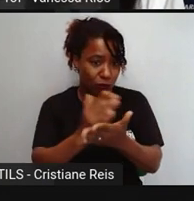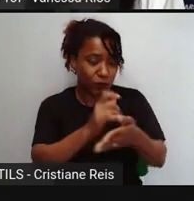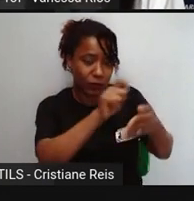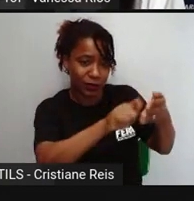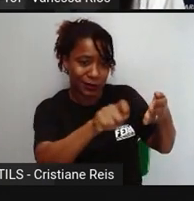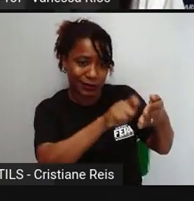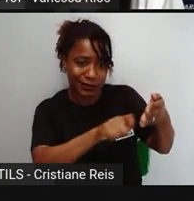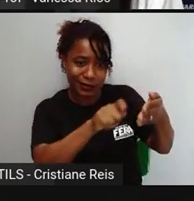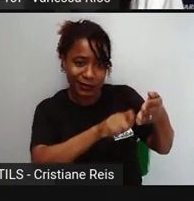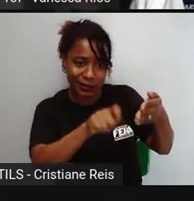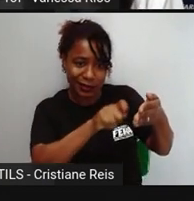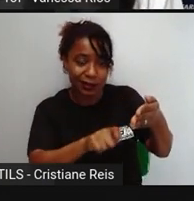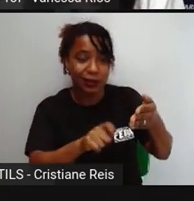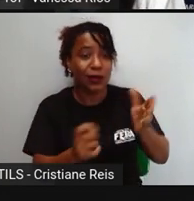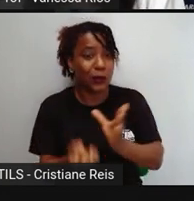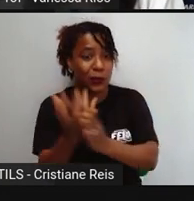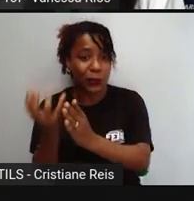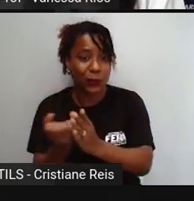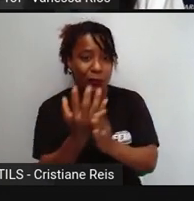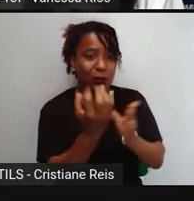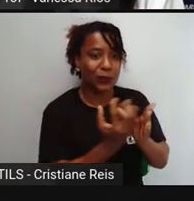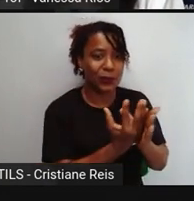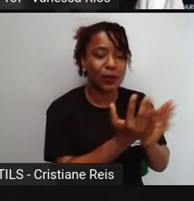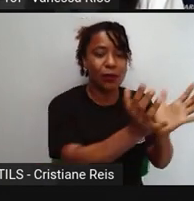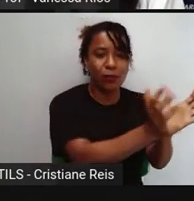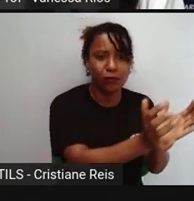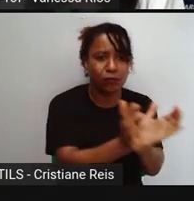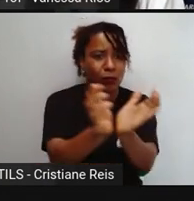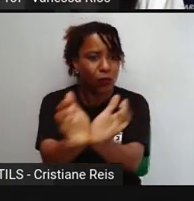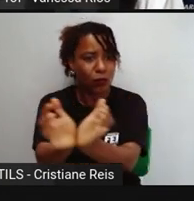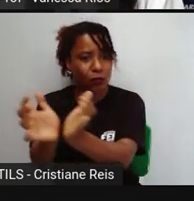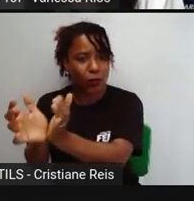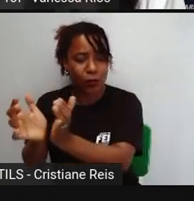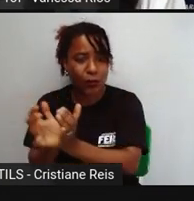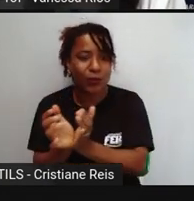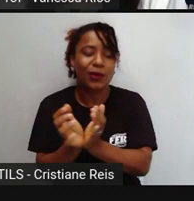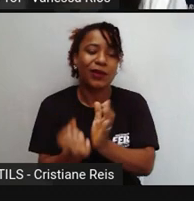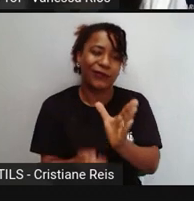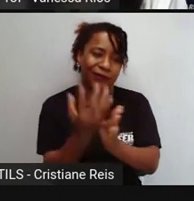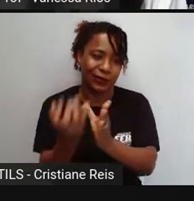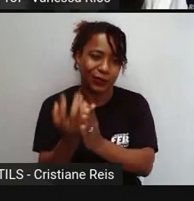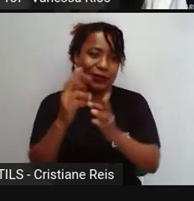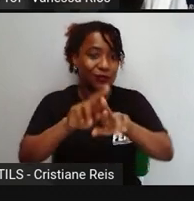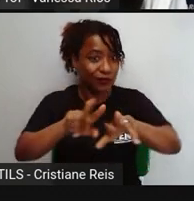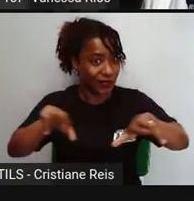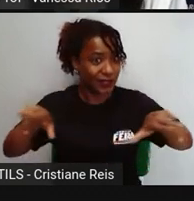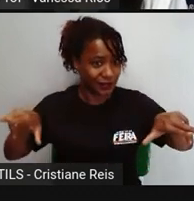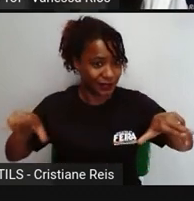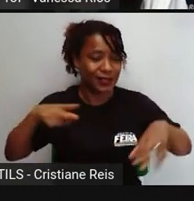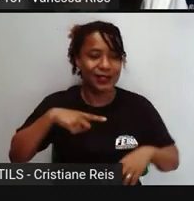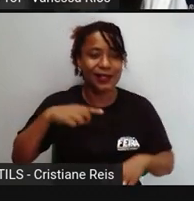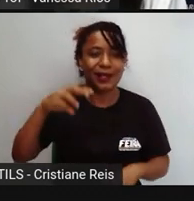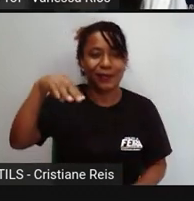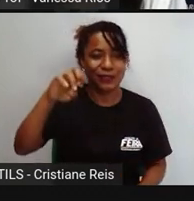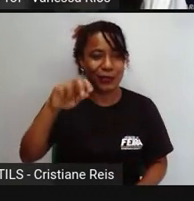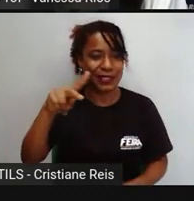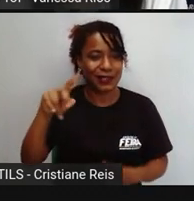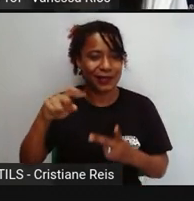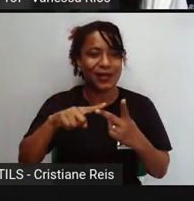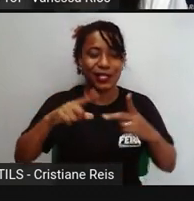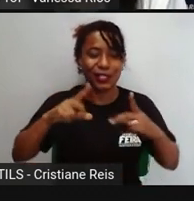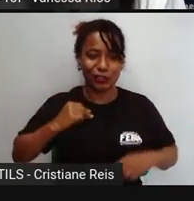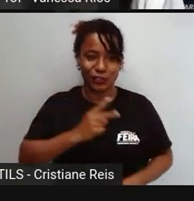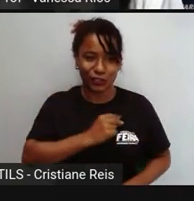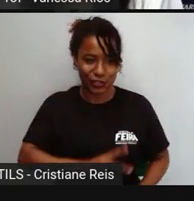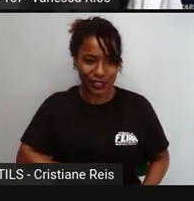em períodos distintos, por civilizações diferentes, entre elas a Mesopotâmia, a China, Egito e